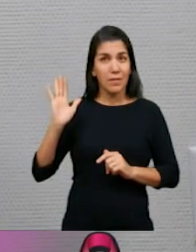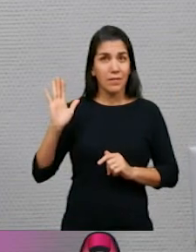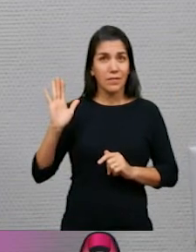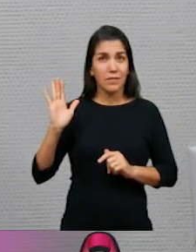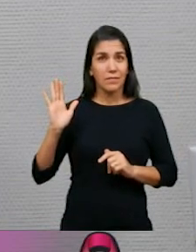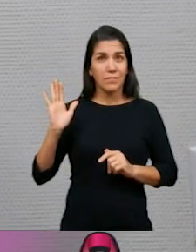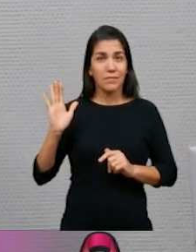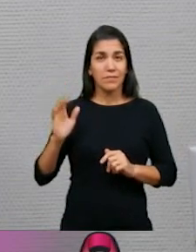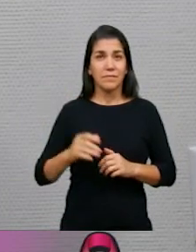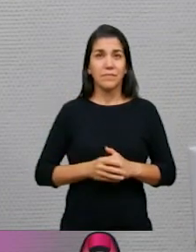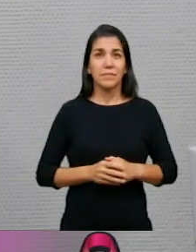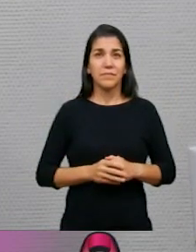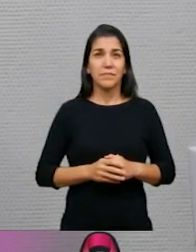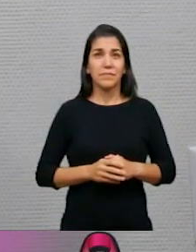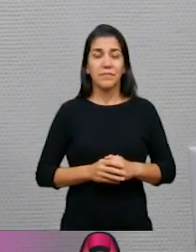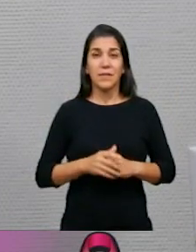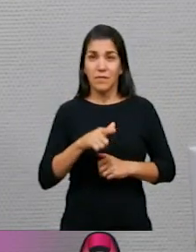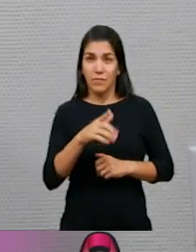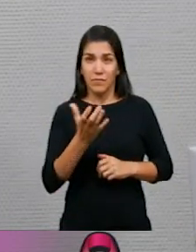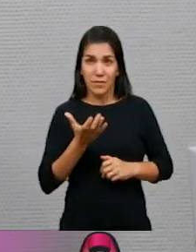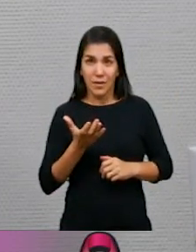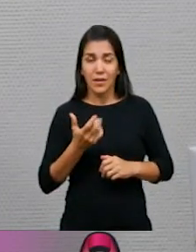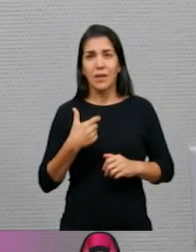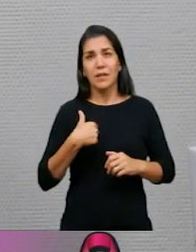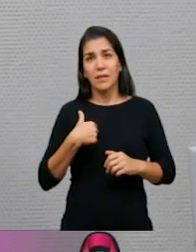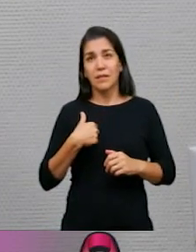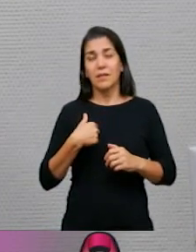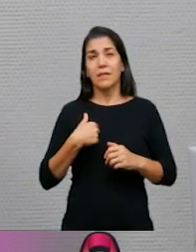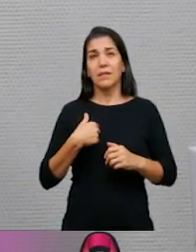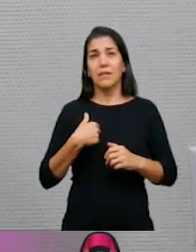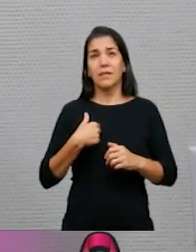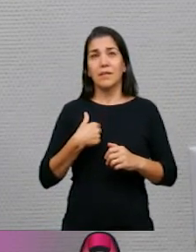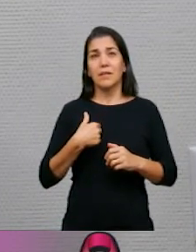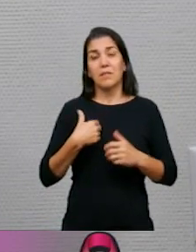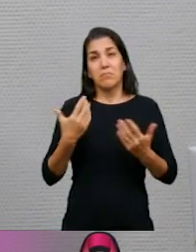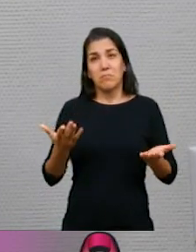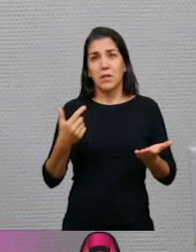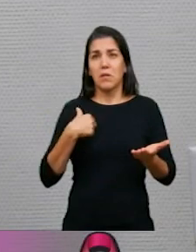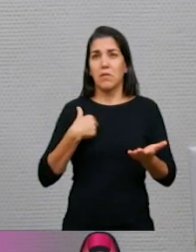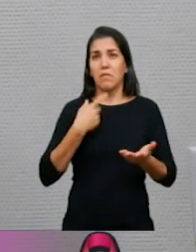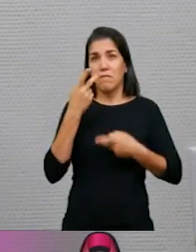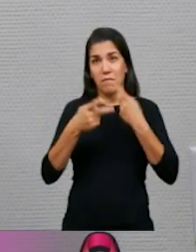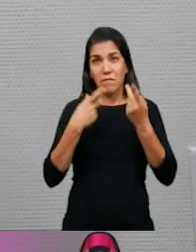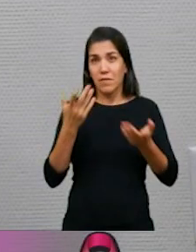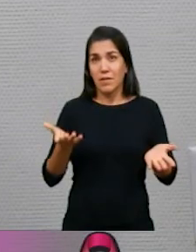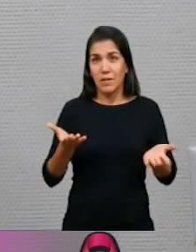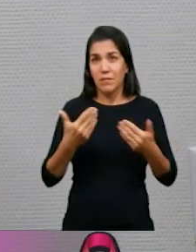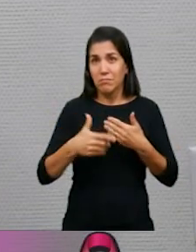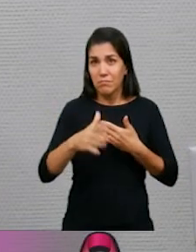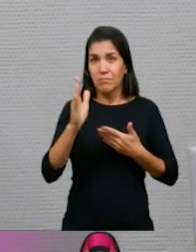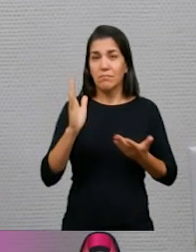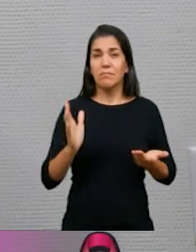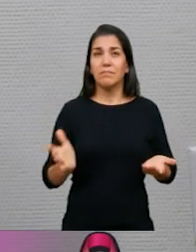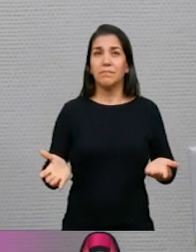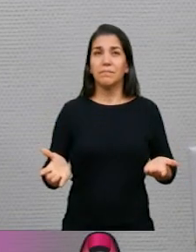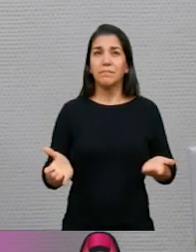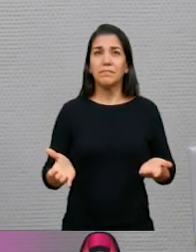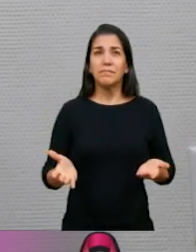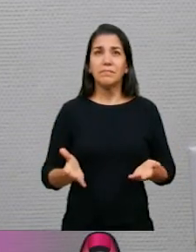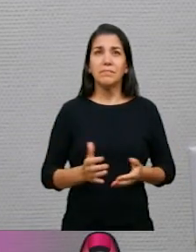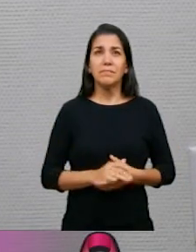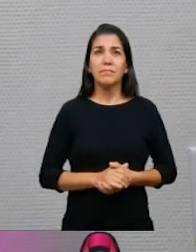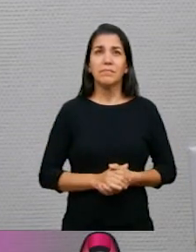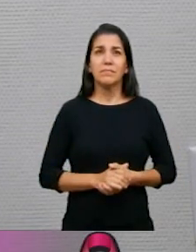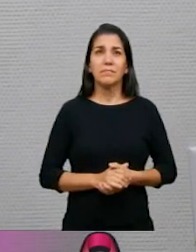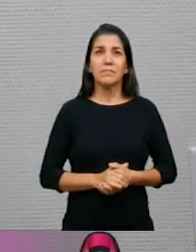estou na minha fala. Parte. Não, não você quero quer sua a parte? Parte. Então eu não deixa quero eu falar. Parte. Entendeu? Deixa eu não continuar falando. Parte. Não, mas você pegou. No, eu tinha que pegar, está discutindo o